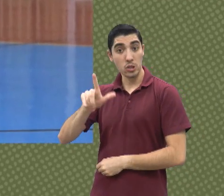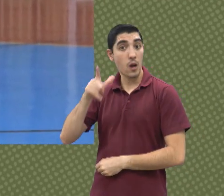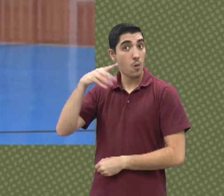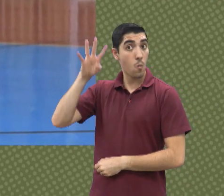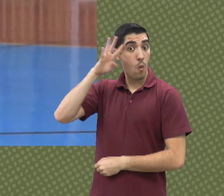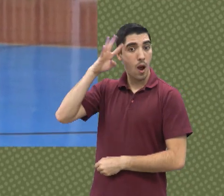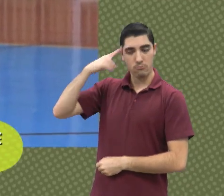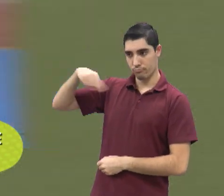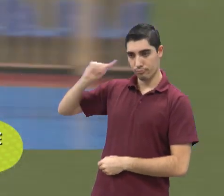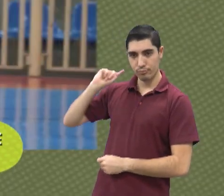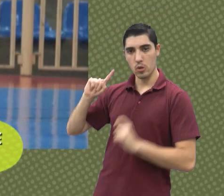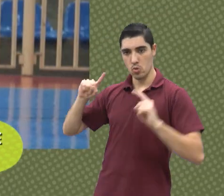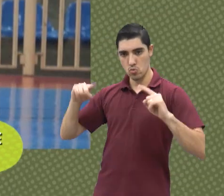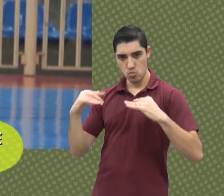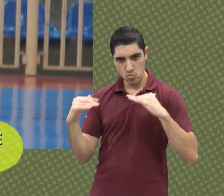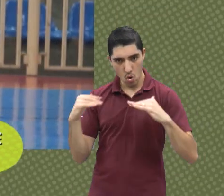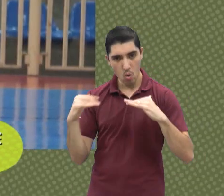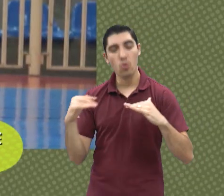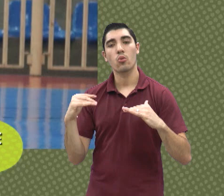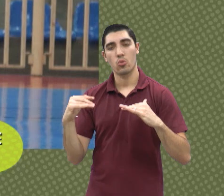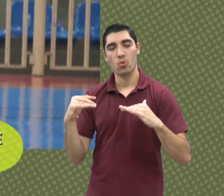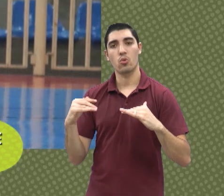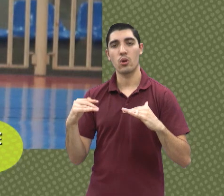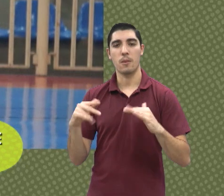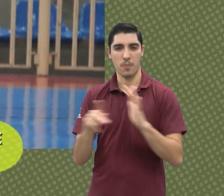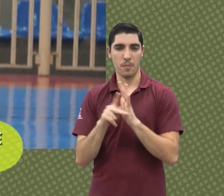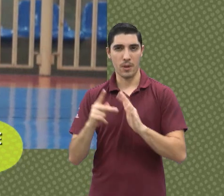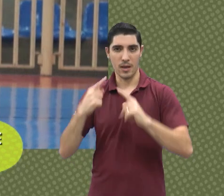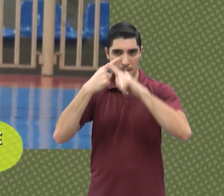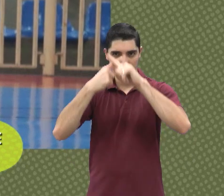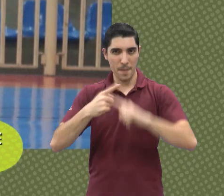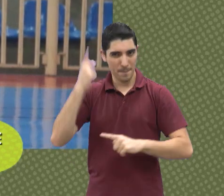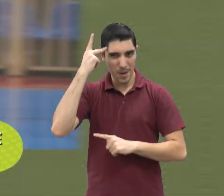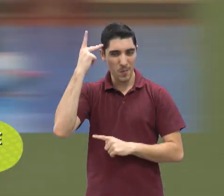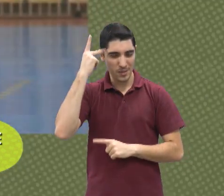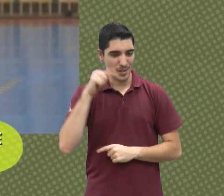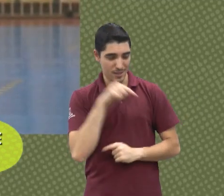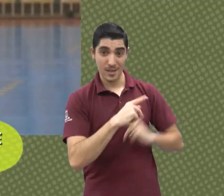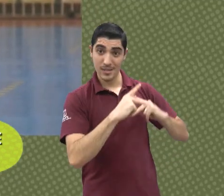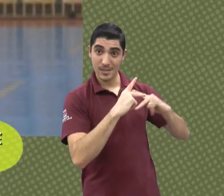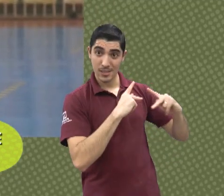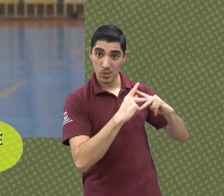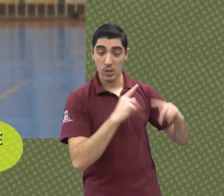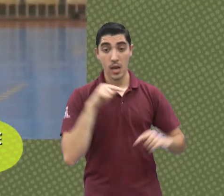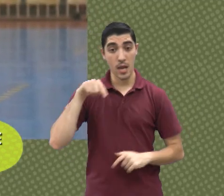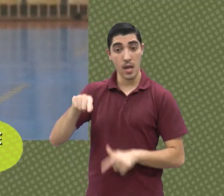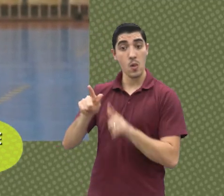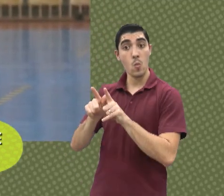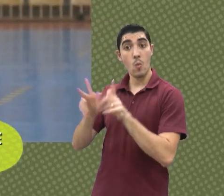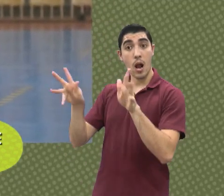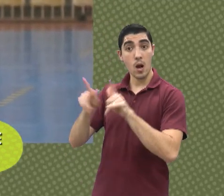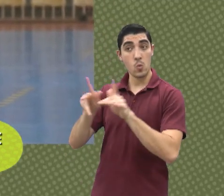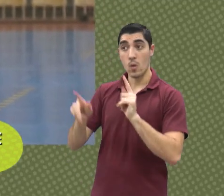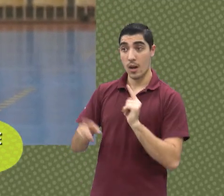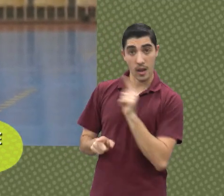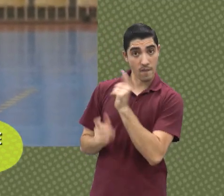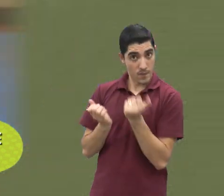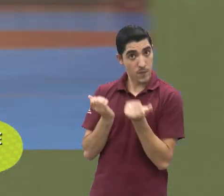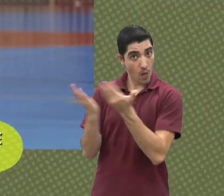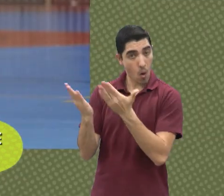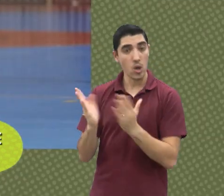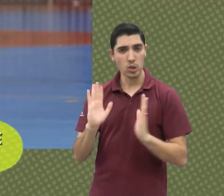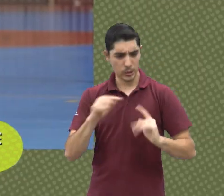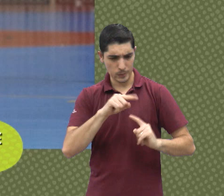última rodada do Campeonato Paulista, né, da fase de classificação, lá no ginásio dos Metalúrgicos, em Guarulhos, para encarar o time da